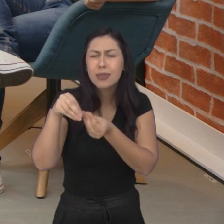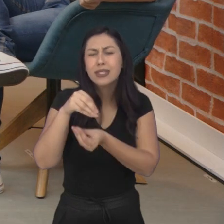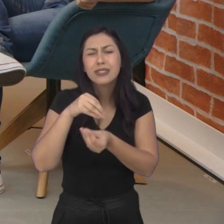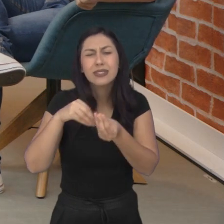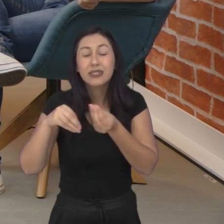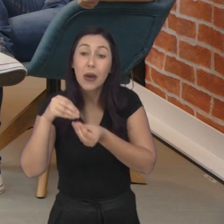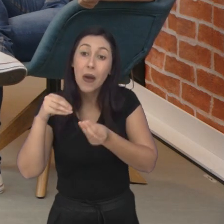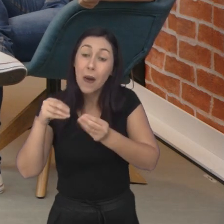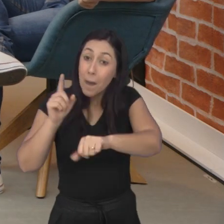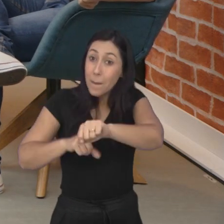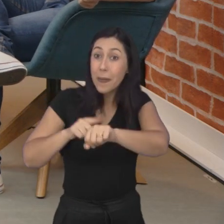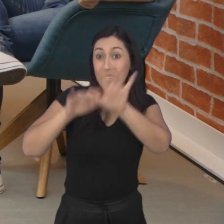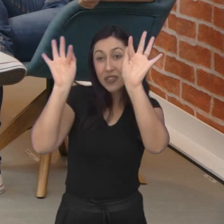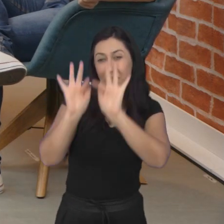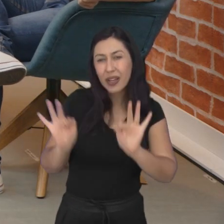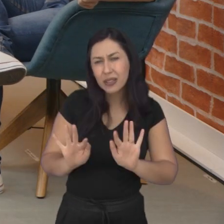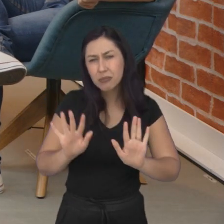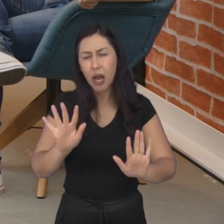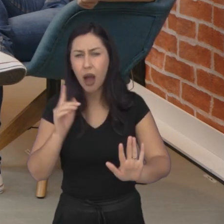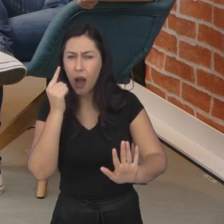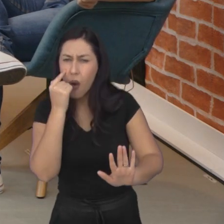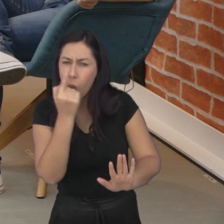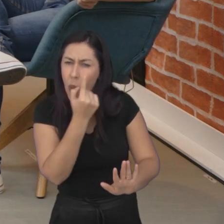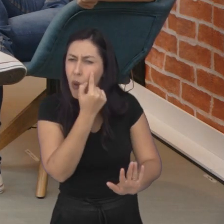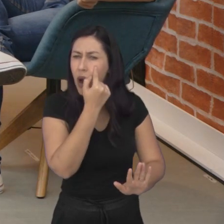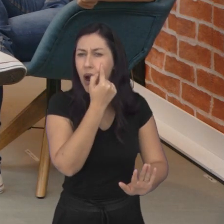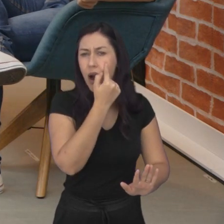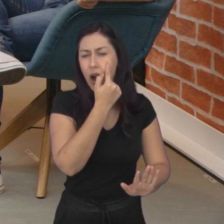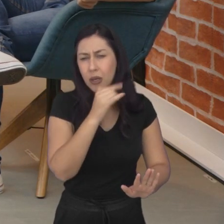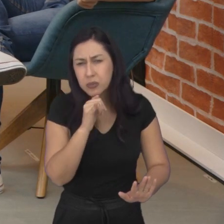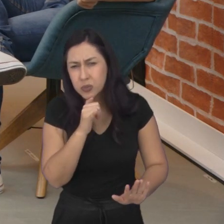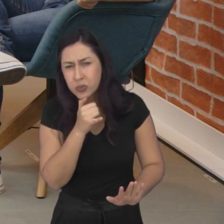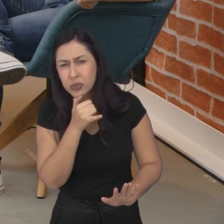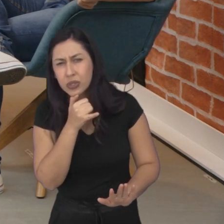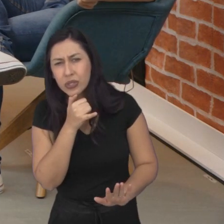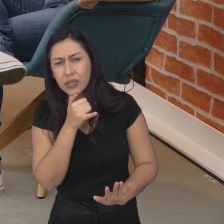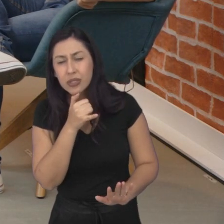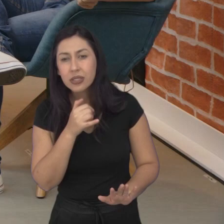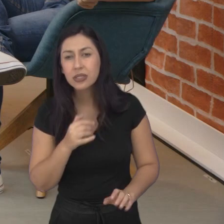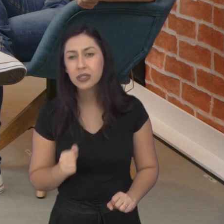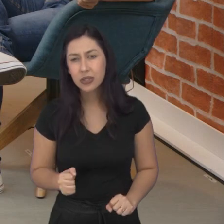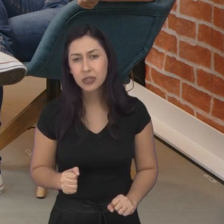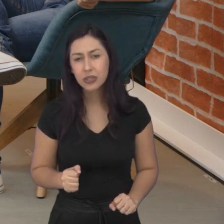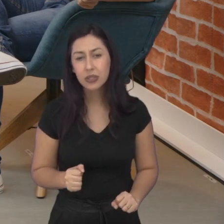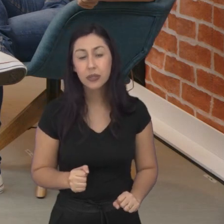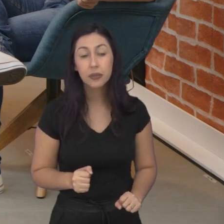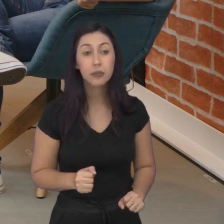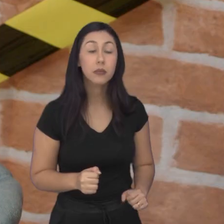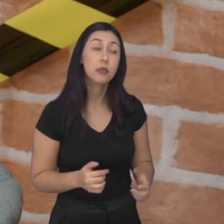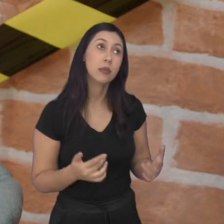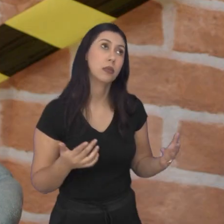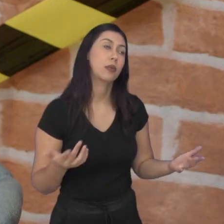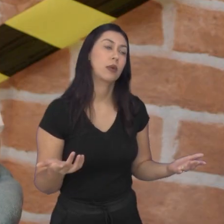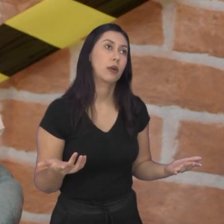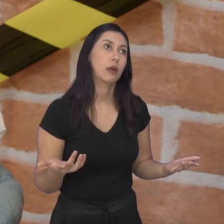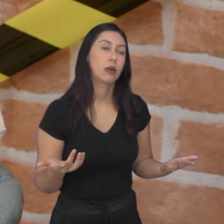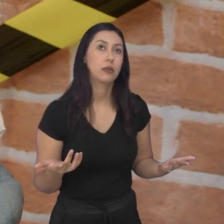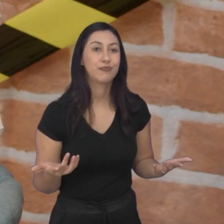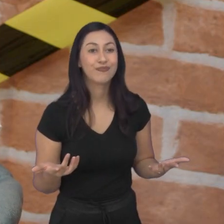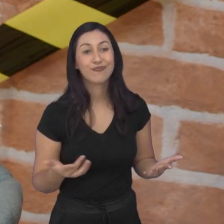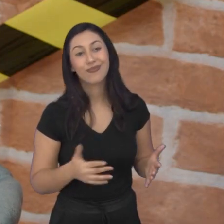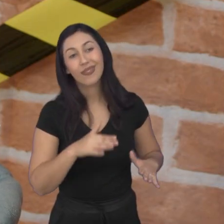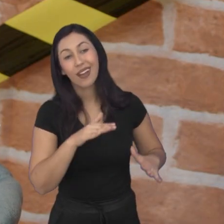exatamente. Então é um momento todo feliz, mas tem um olhar triste ali, e isso é muito intenso, né? De certa forma.